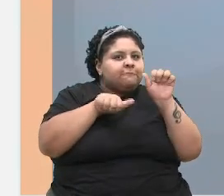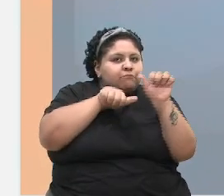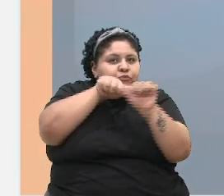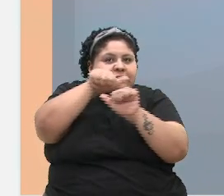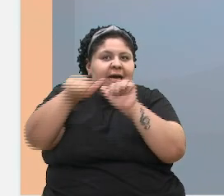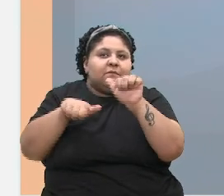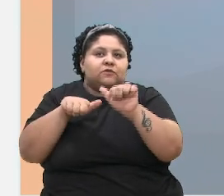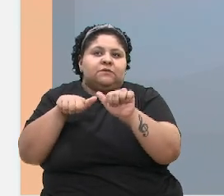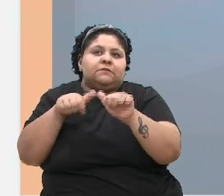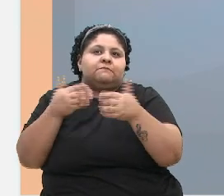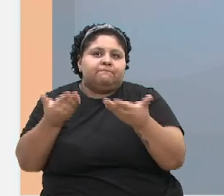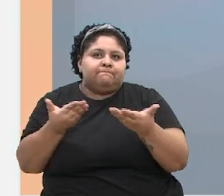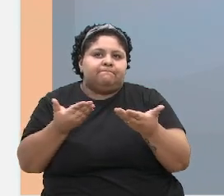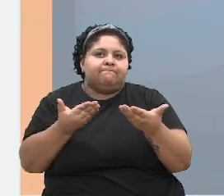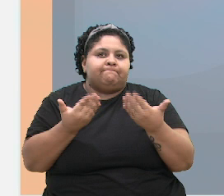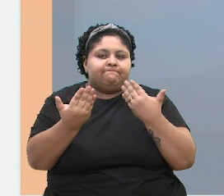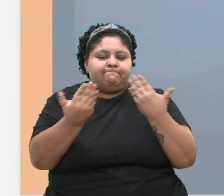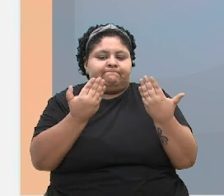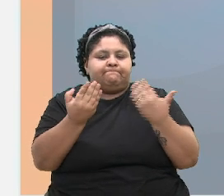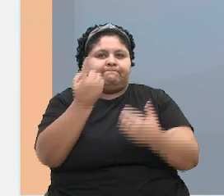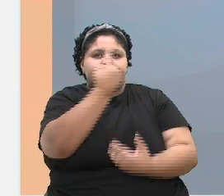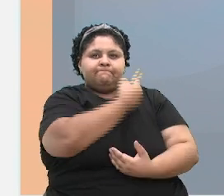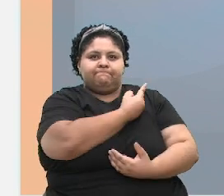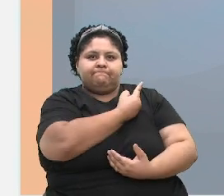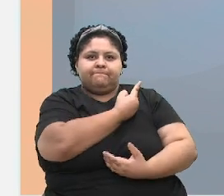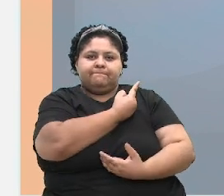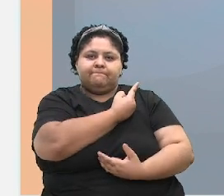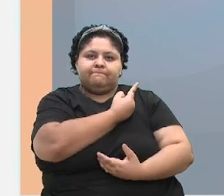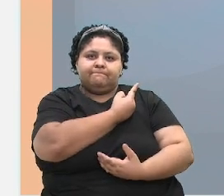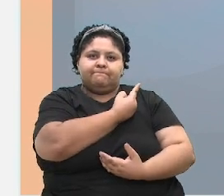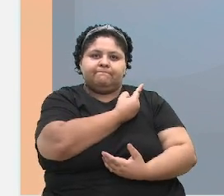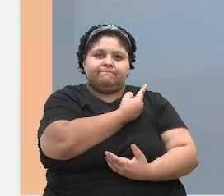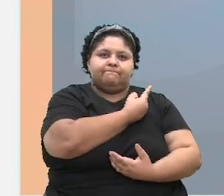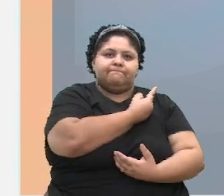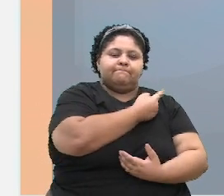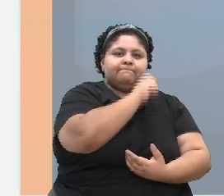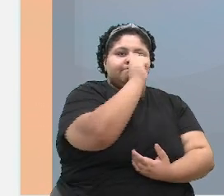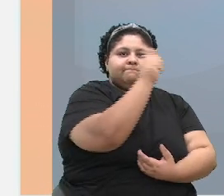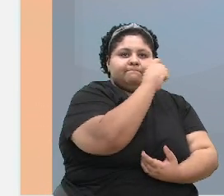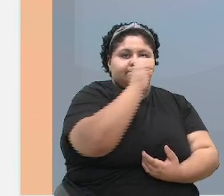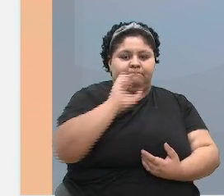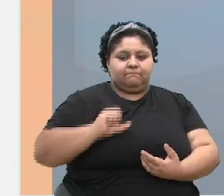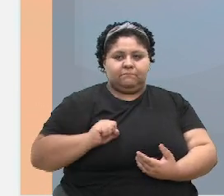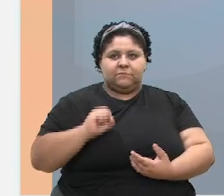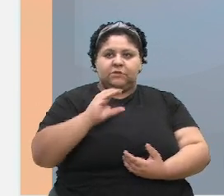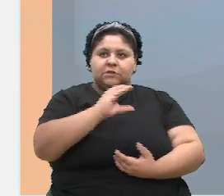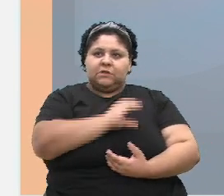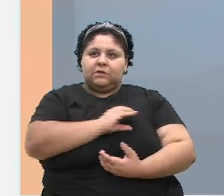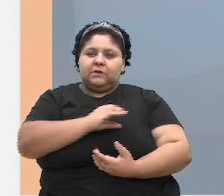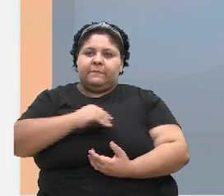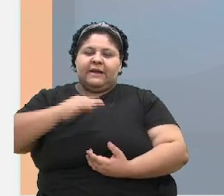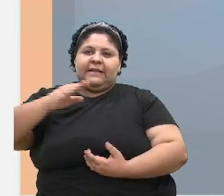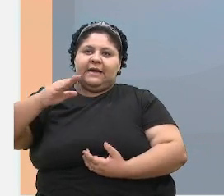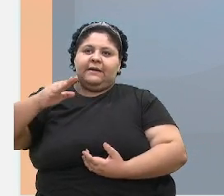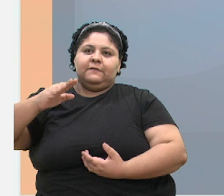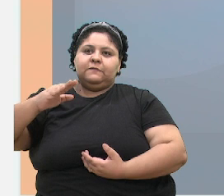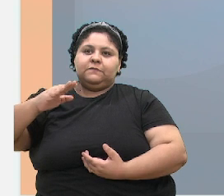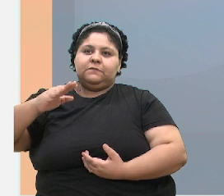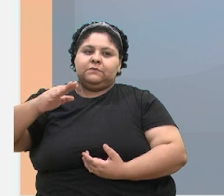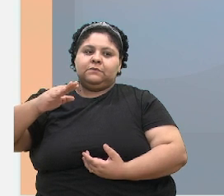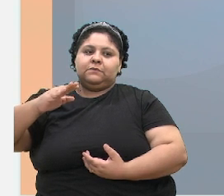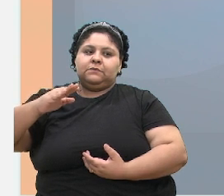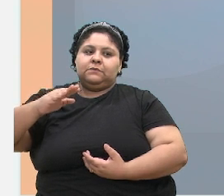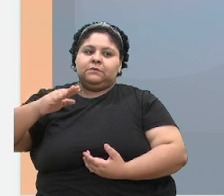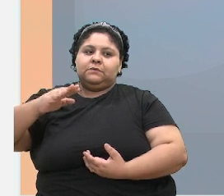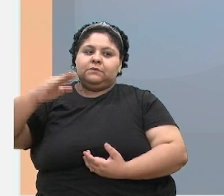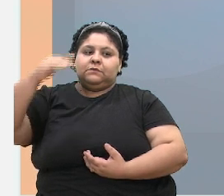página. Um comparativo, vejam ali, entre o Rio Grande do Sul, Santa Catarina e Paraná, o número de portos